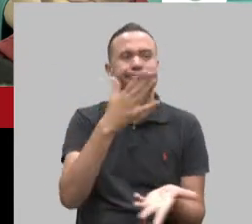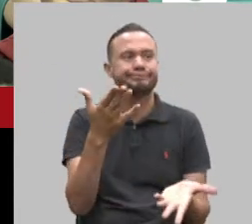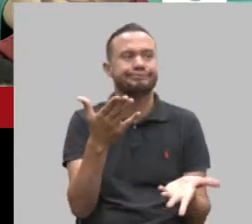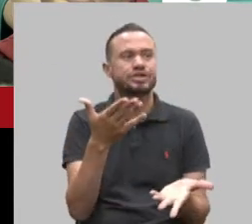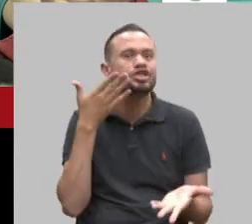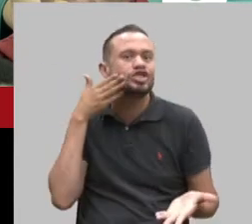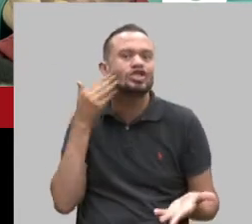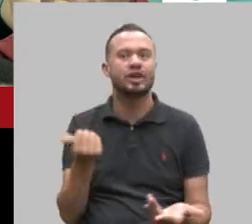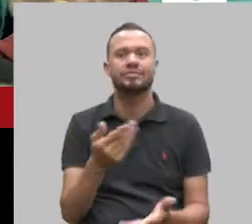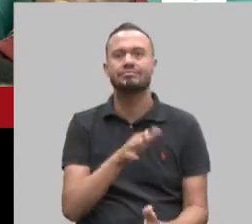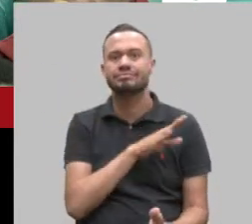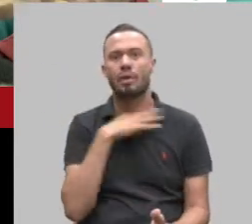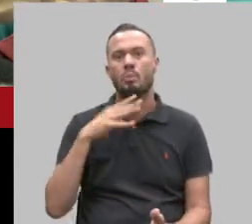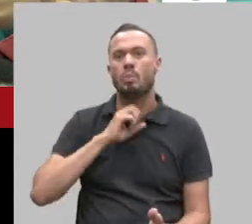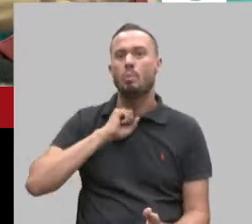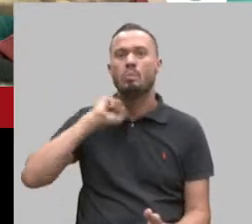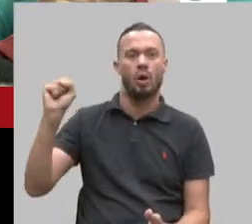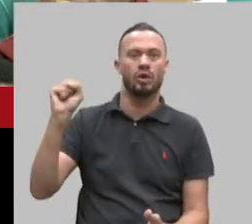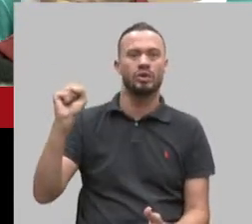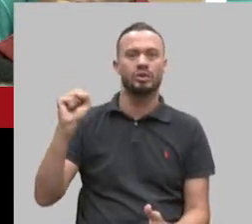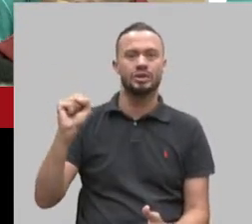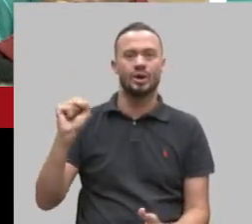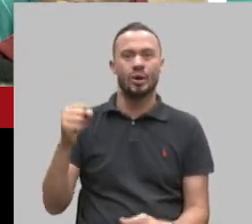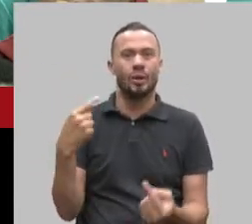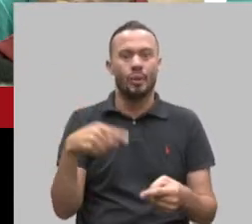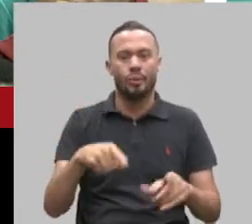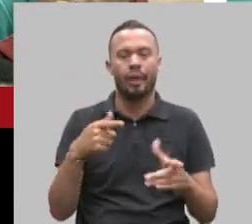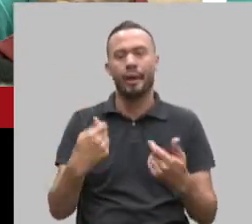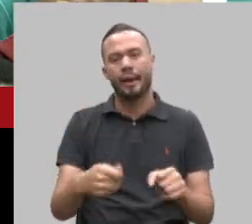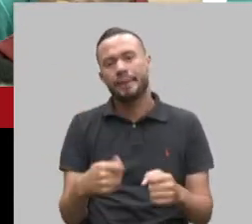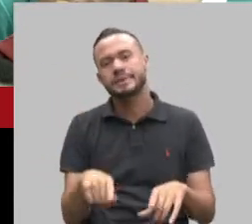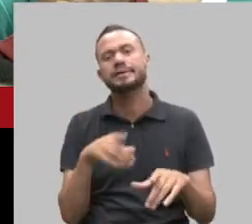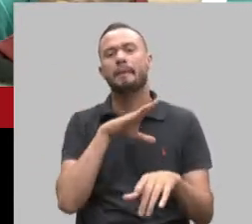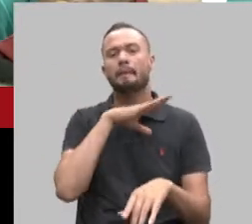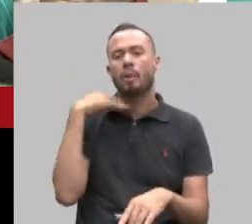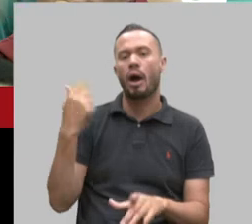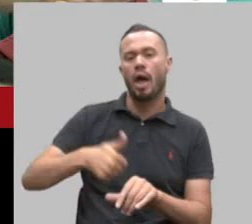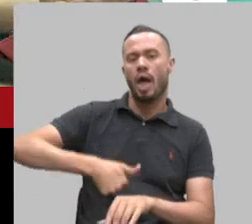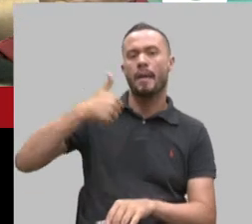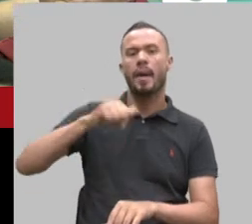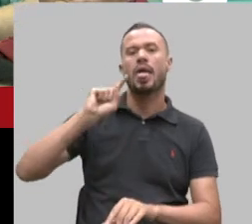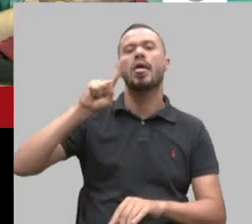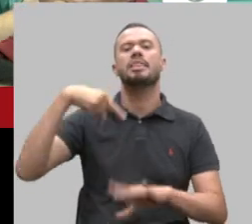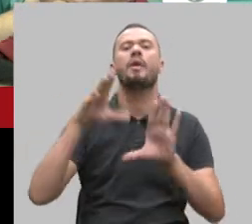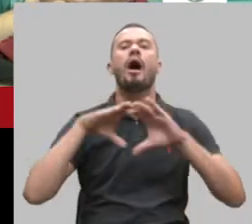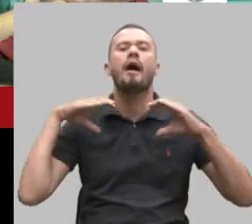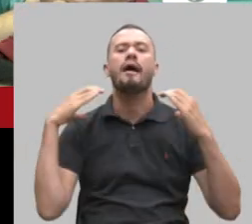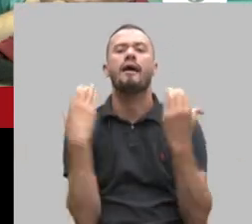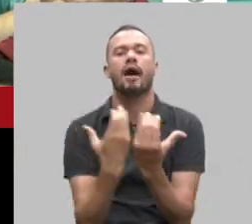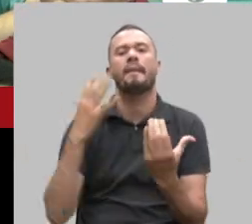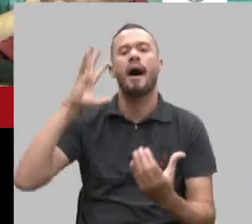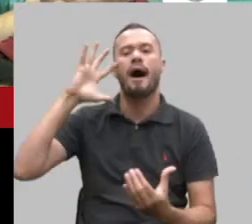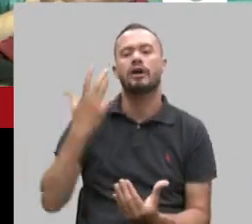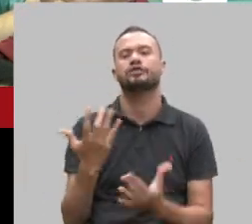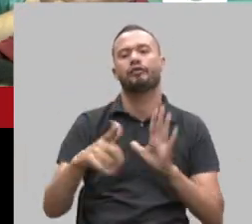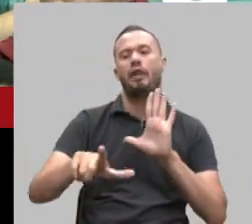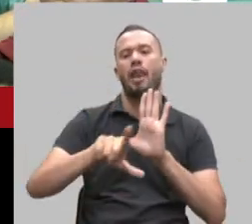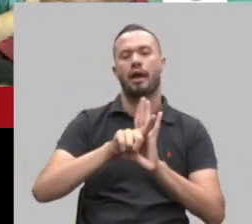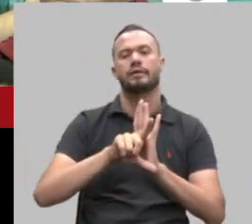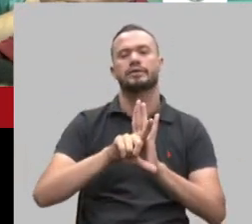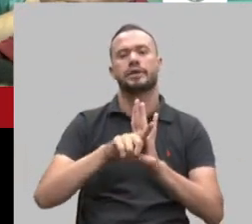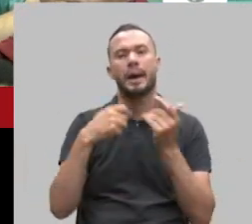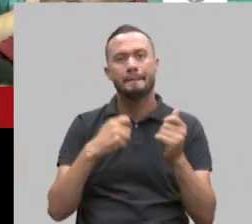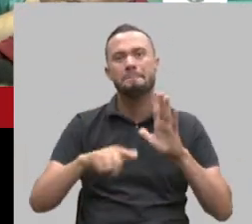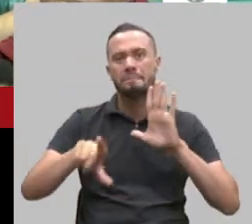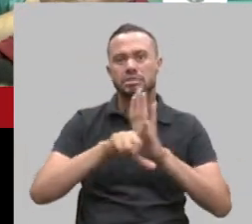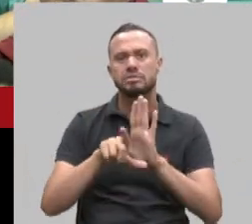suicidar para que a câmara que o estado tome conta deles faça realmente que as leis sejam válidas A escola